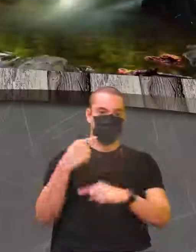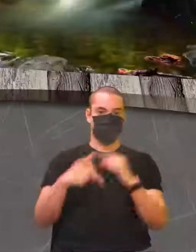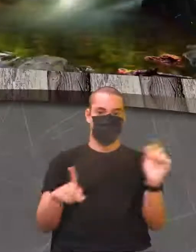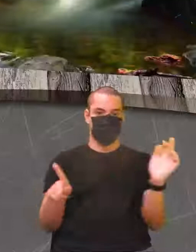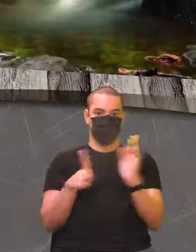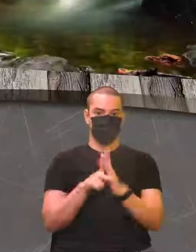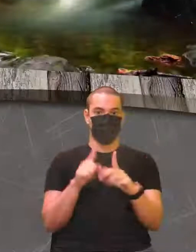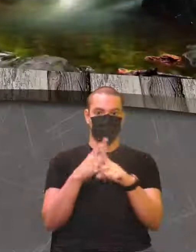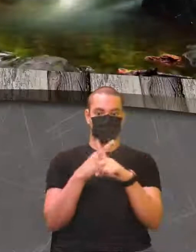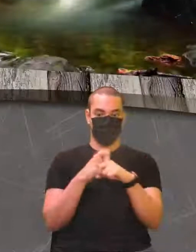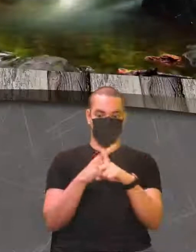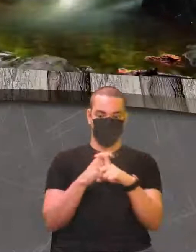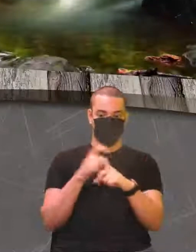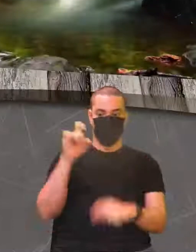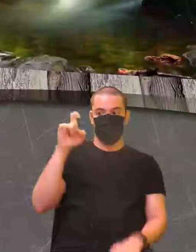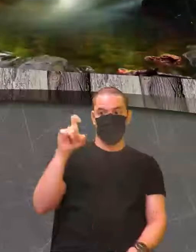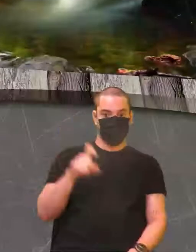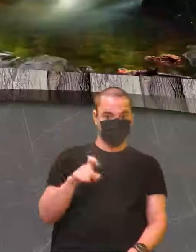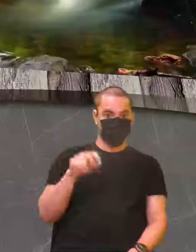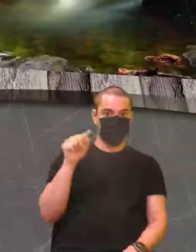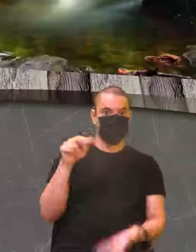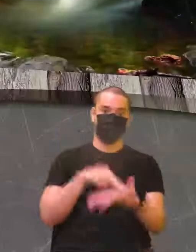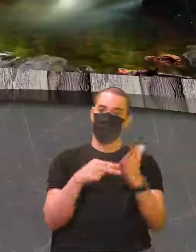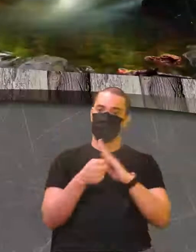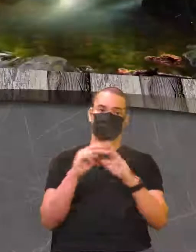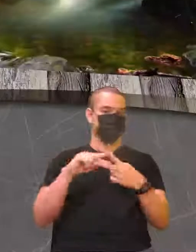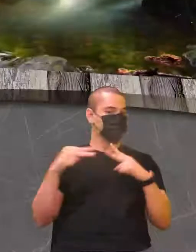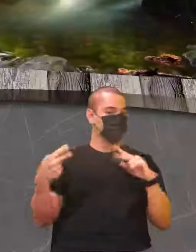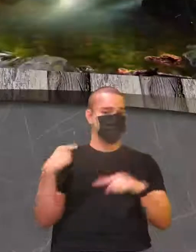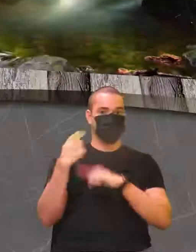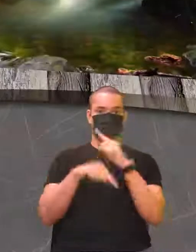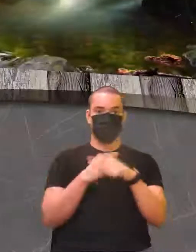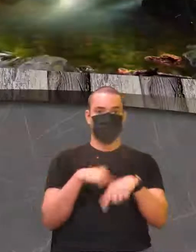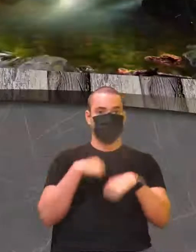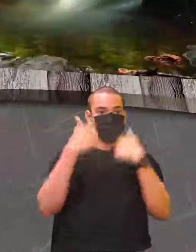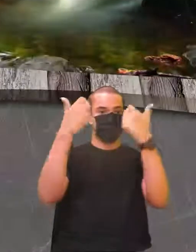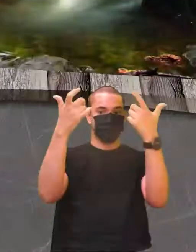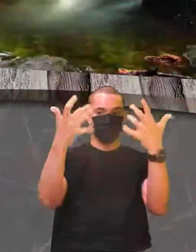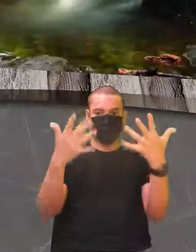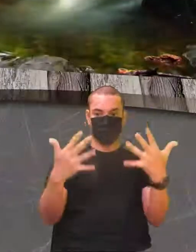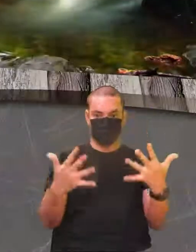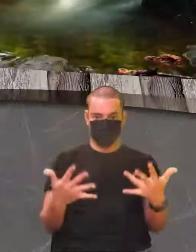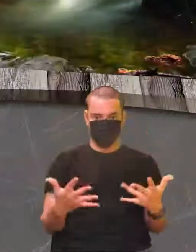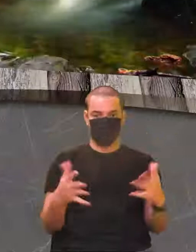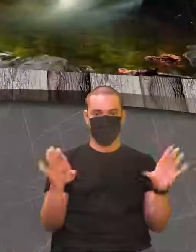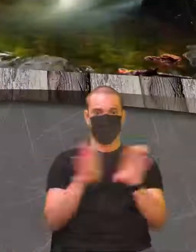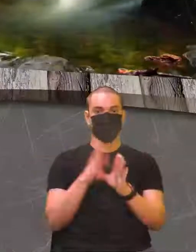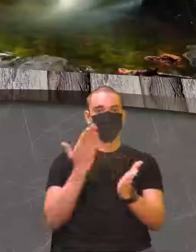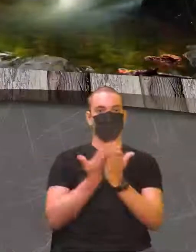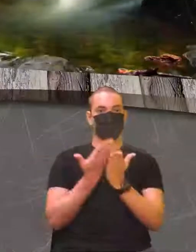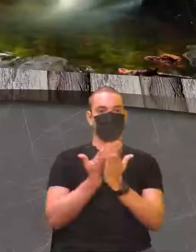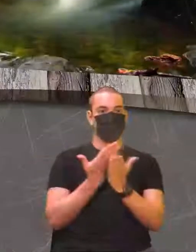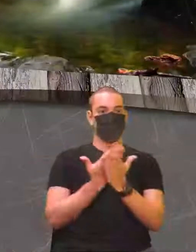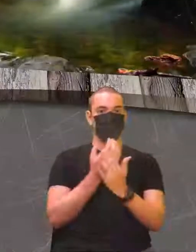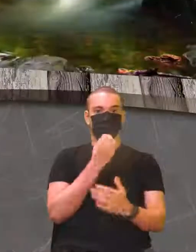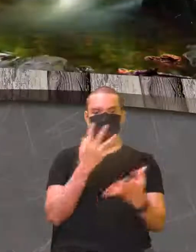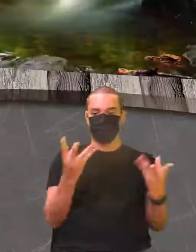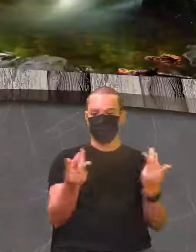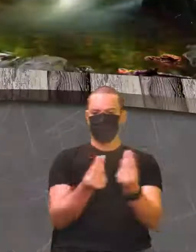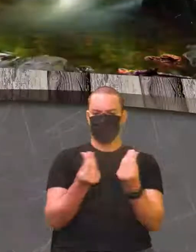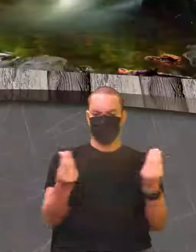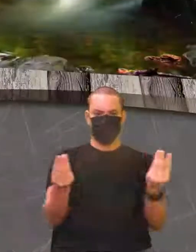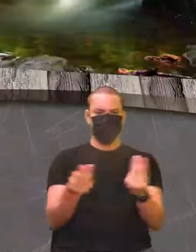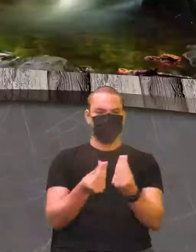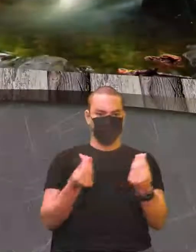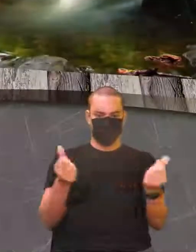ao cromossomo X. E isso é genética, pessoal, tá bom? Foi o que a gente viu. A gente viu, essa aula ela é bem essência de genética,